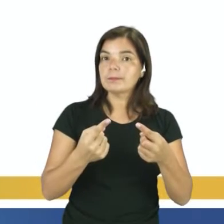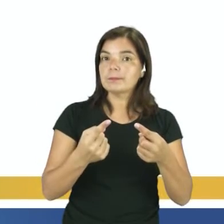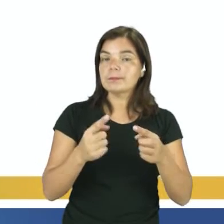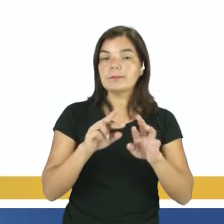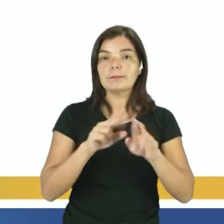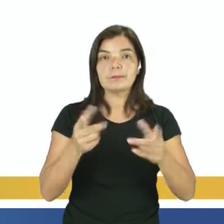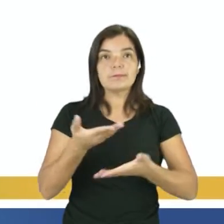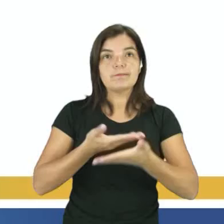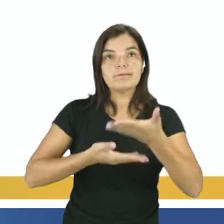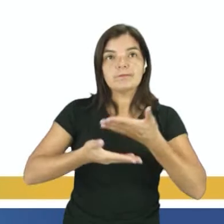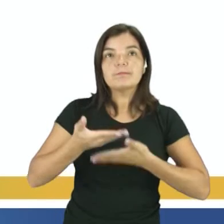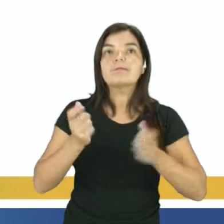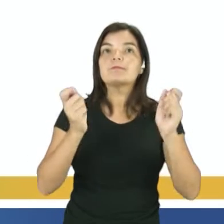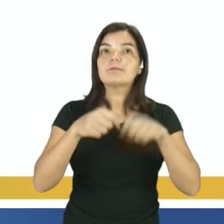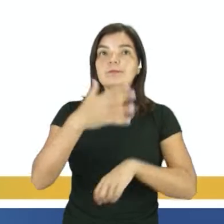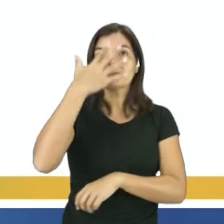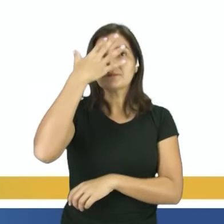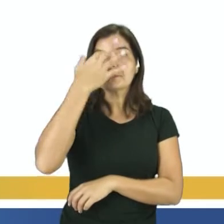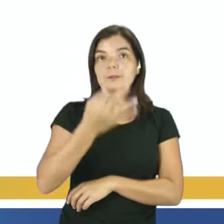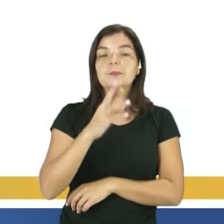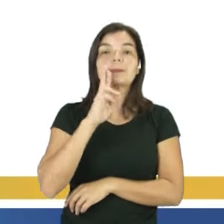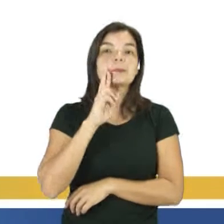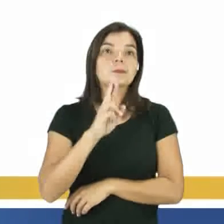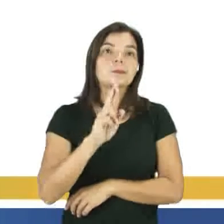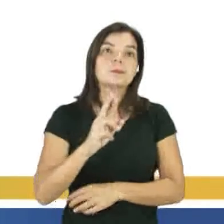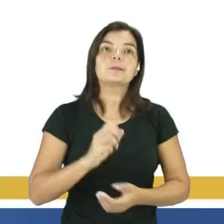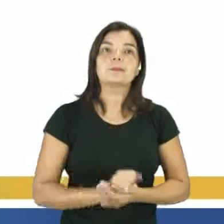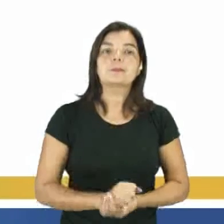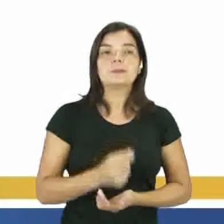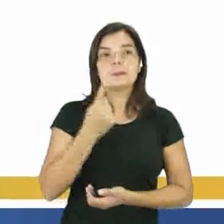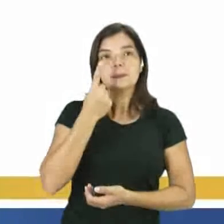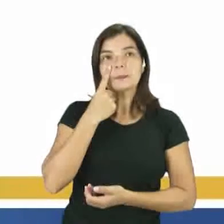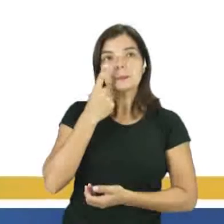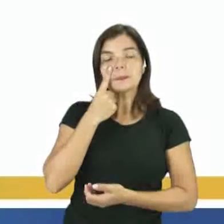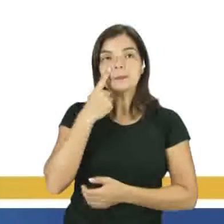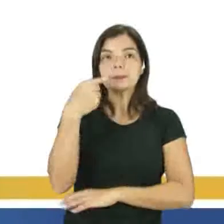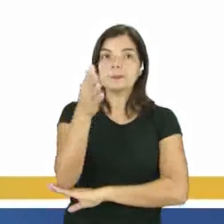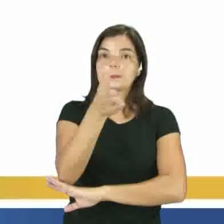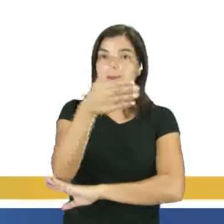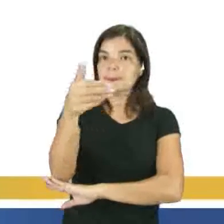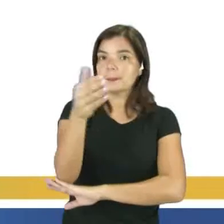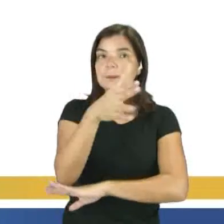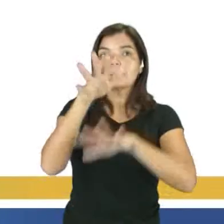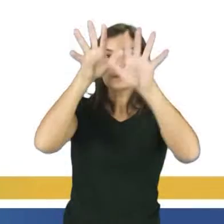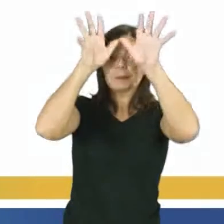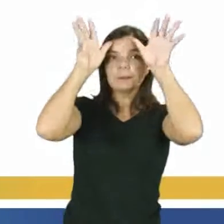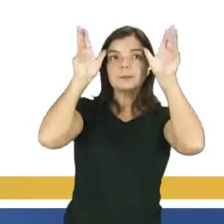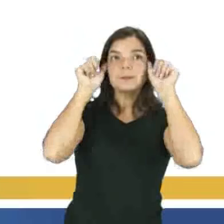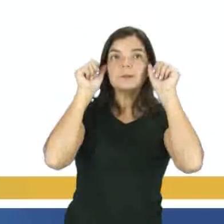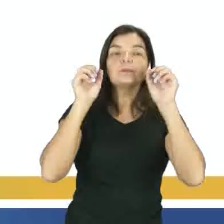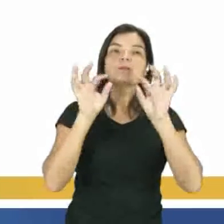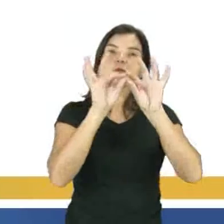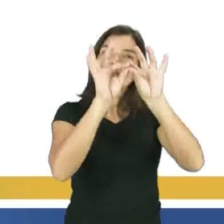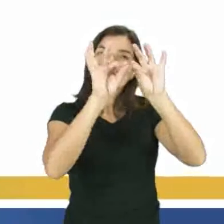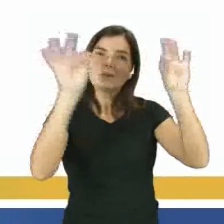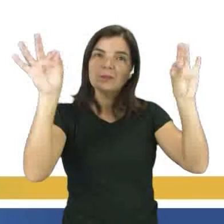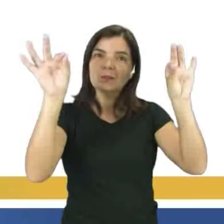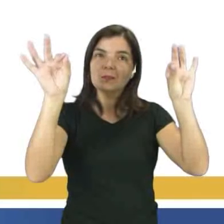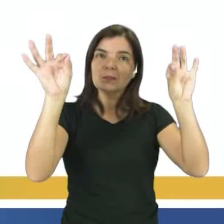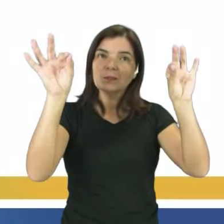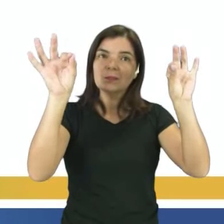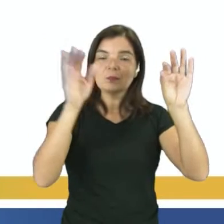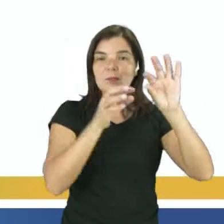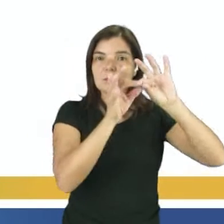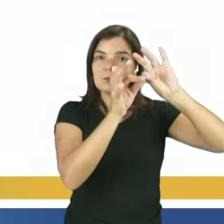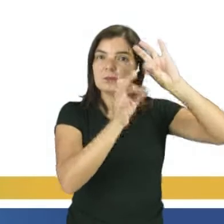posições relativas entre elas, podemos afirmar que... Então aqui nós temos a bandeira do nosso estado e nós temos algumas retas na borda